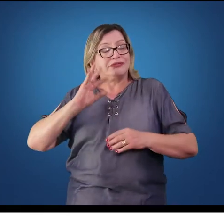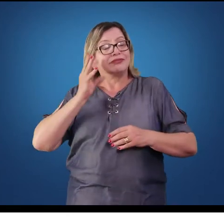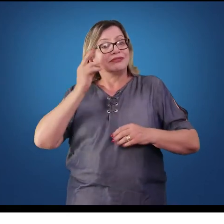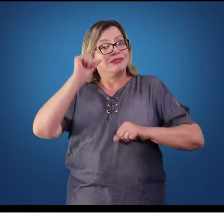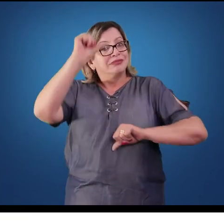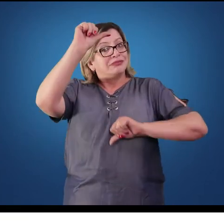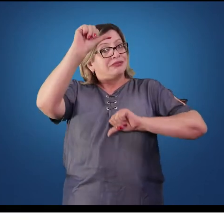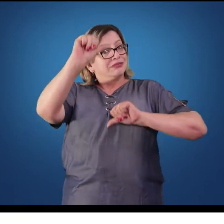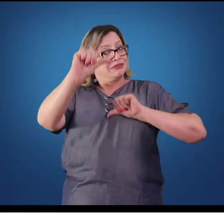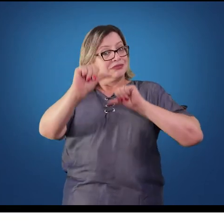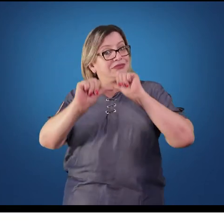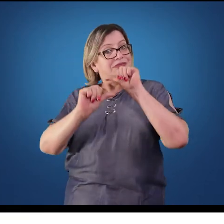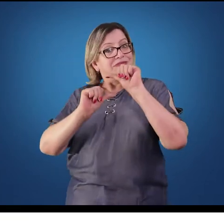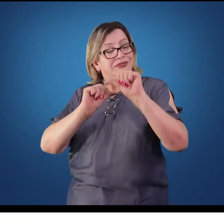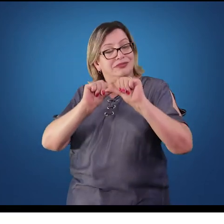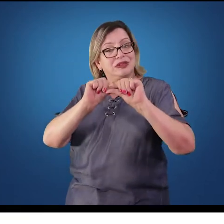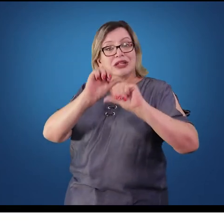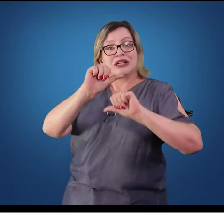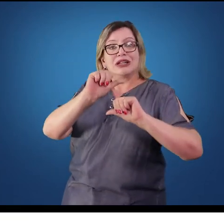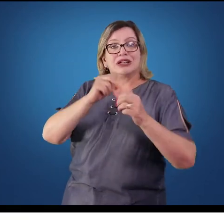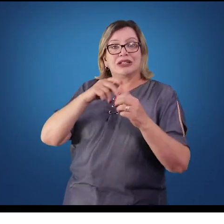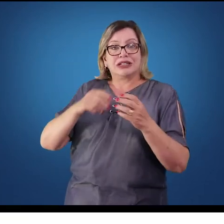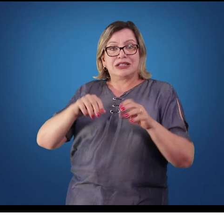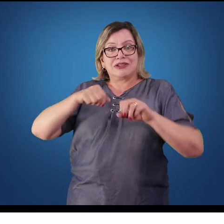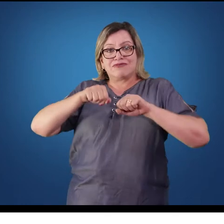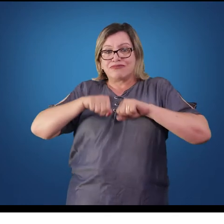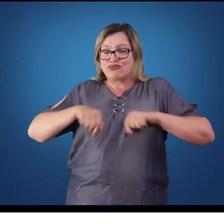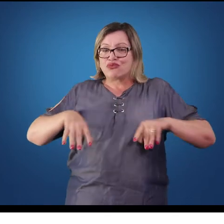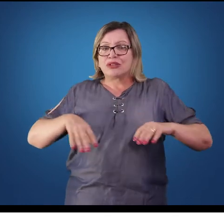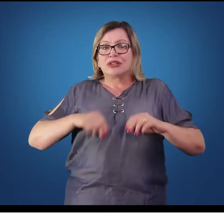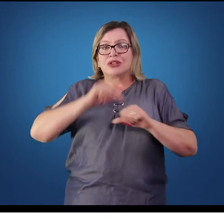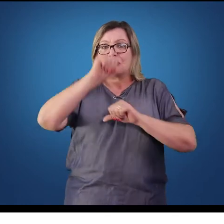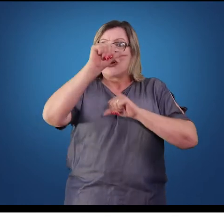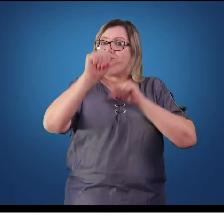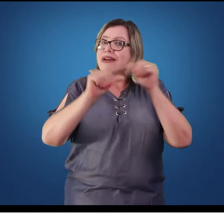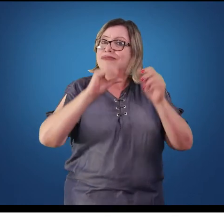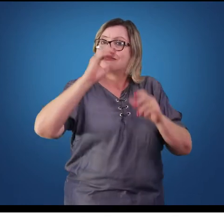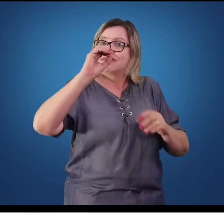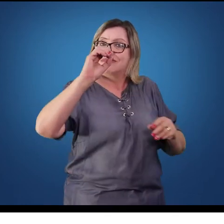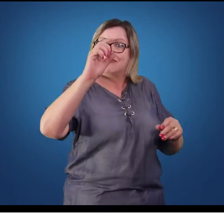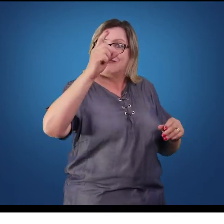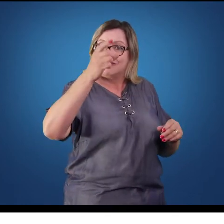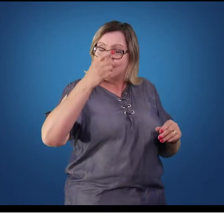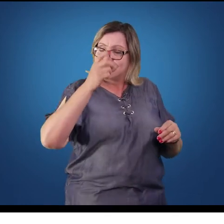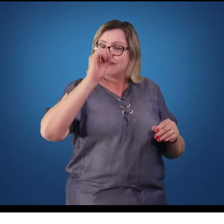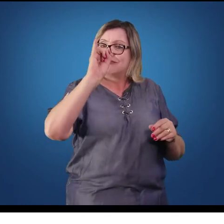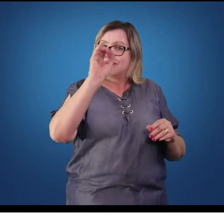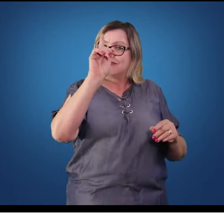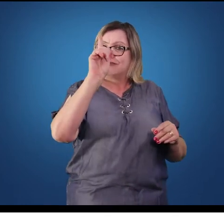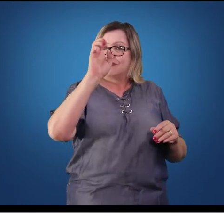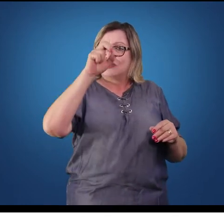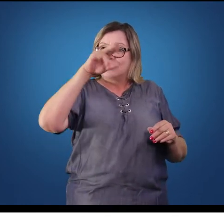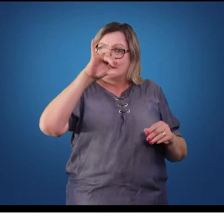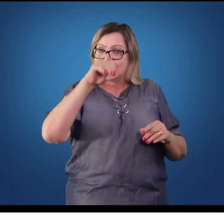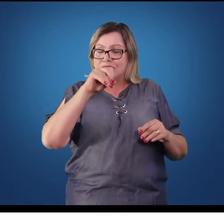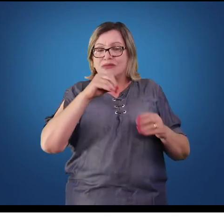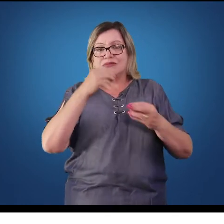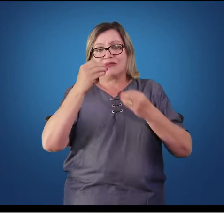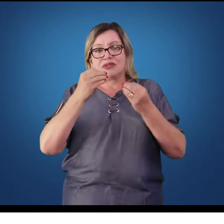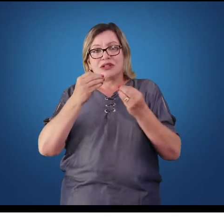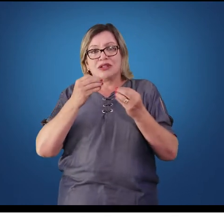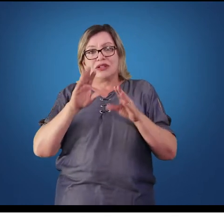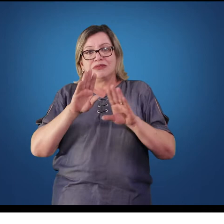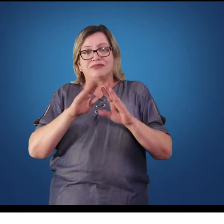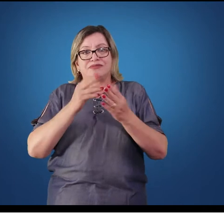ou seja, uma saída do gás carbônico para a região alveolar. Uma vez que a pressão do gás carbônico dentro dos alvéolos são ao redor